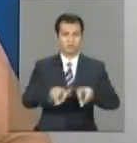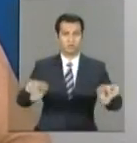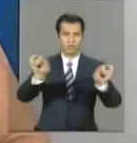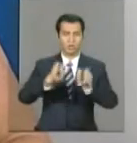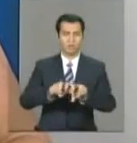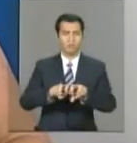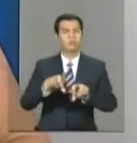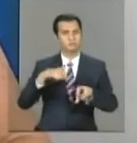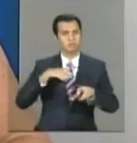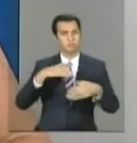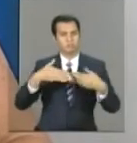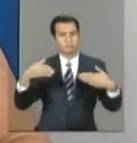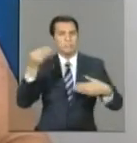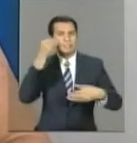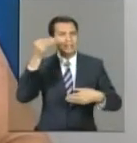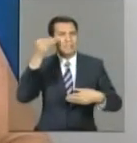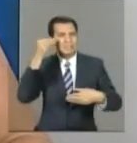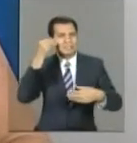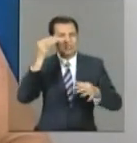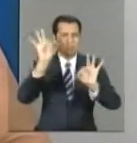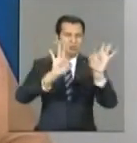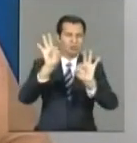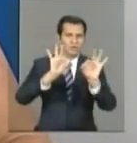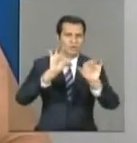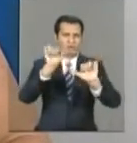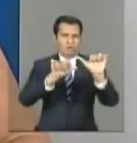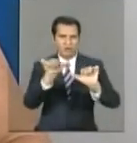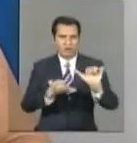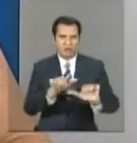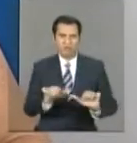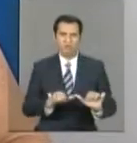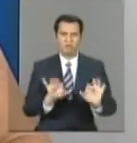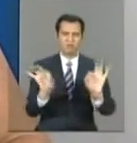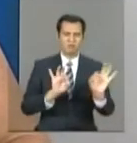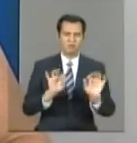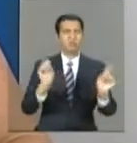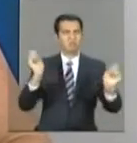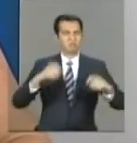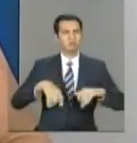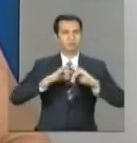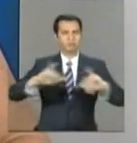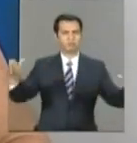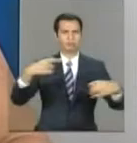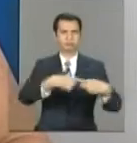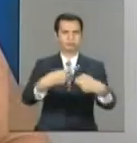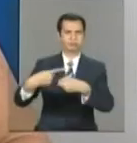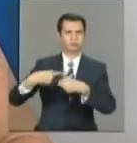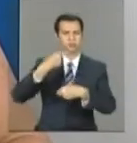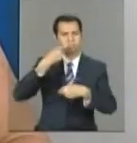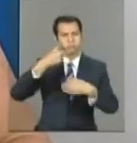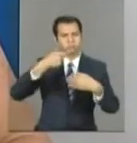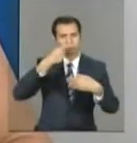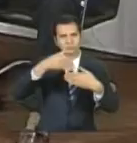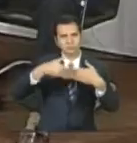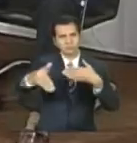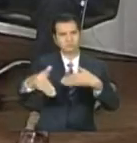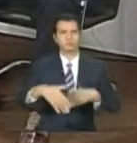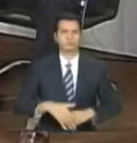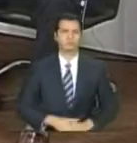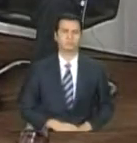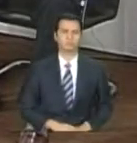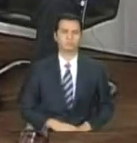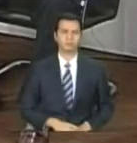processo de teste e deve ser disponibilizada para os municípios o mais breve possível. Bom,